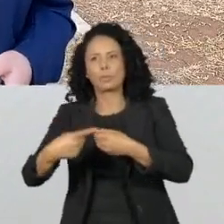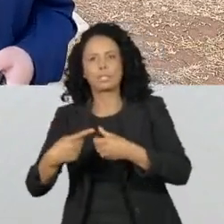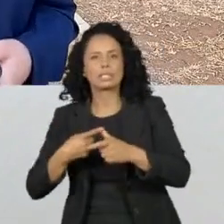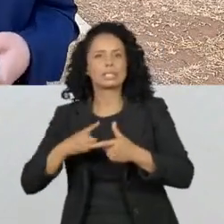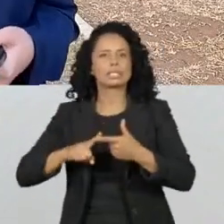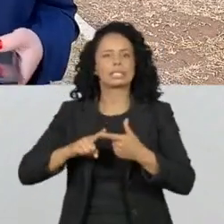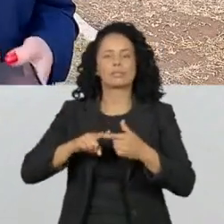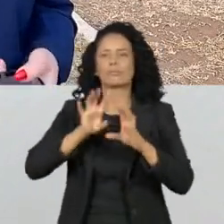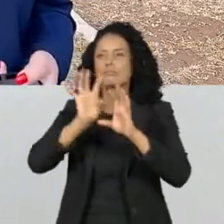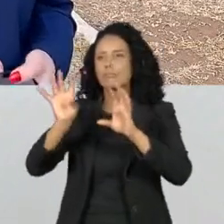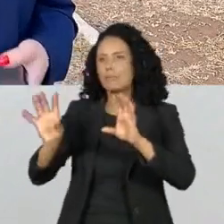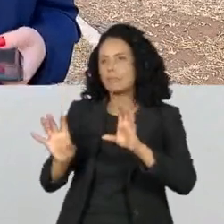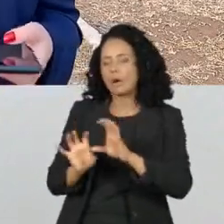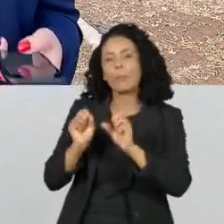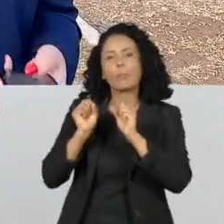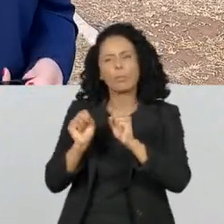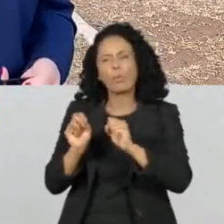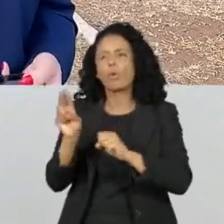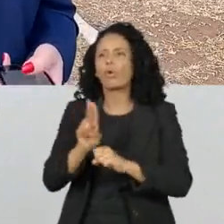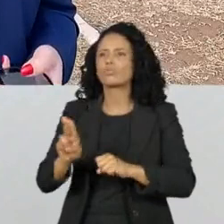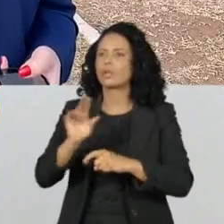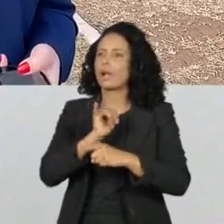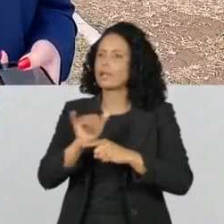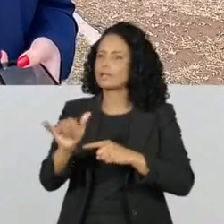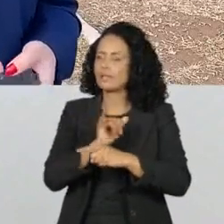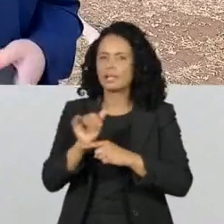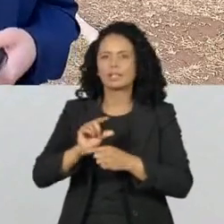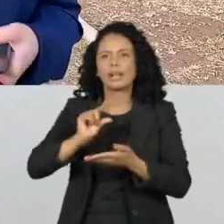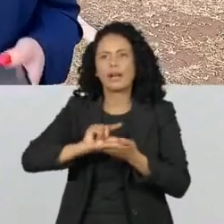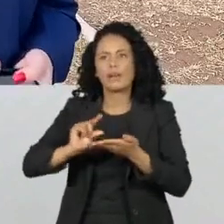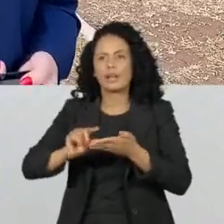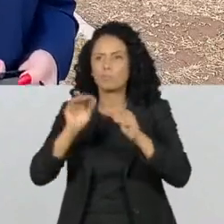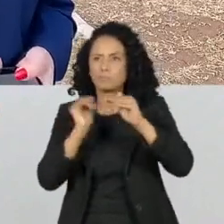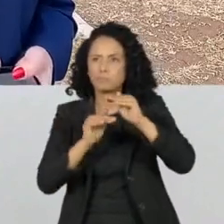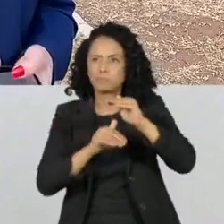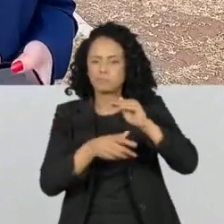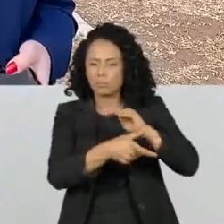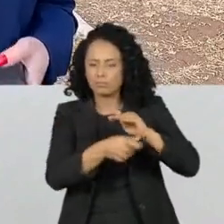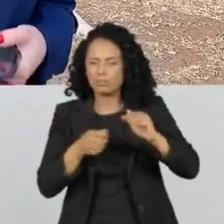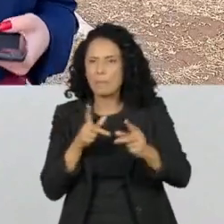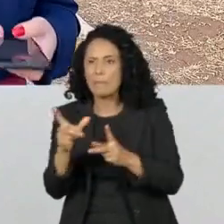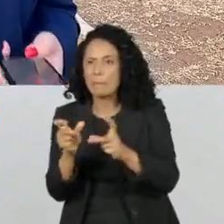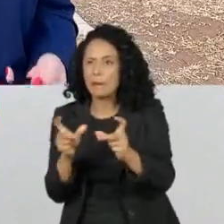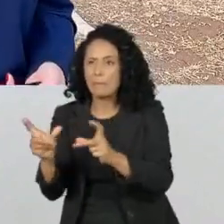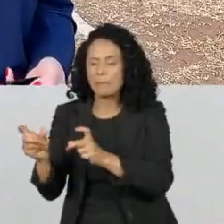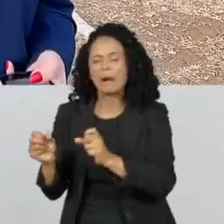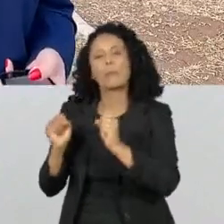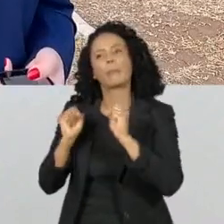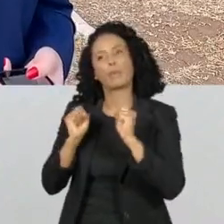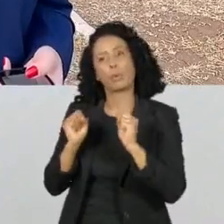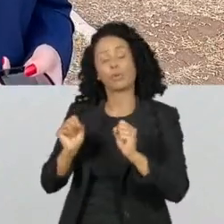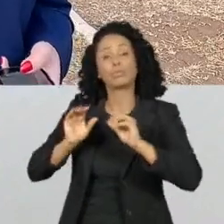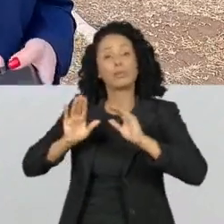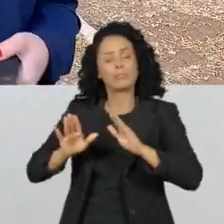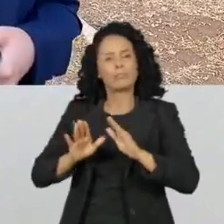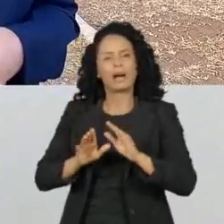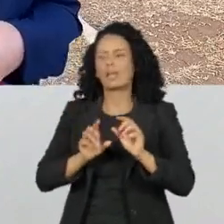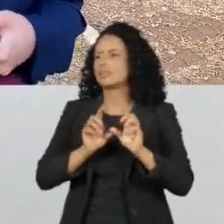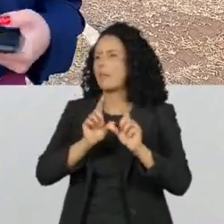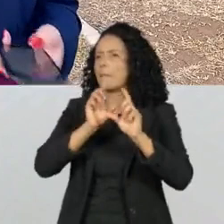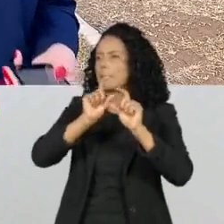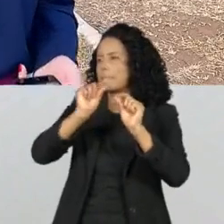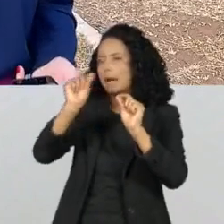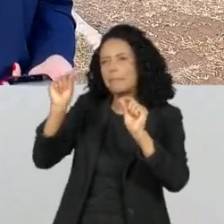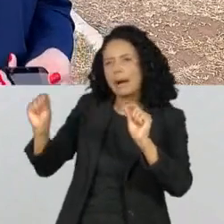as vacinas que estão em estoque para fazer essa imunização, mas alguns lugares já relataram que há falta de vacinas e